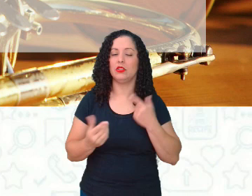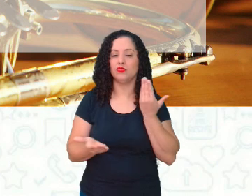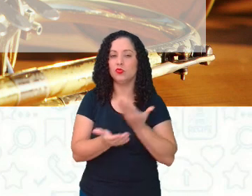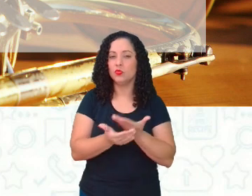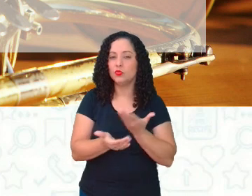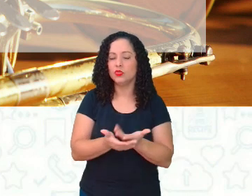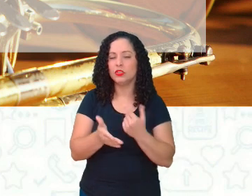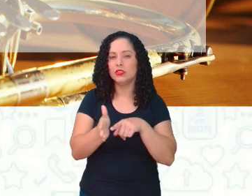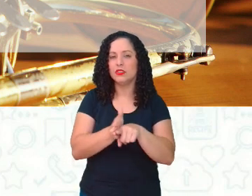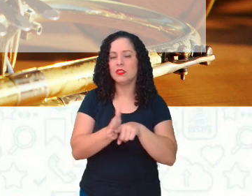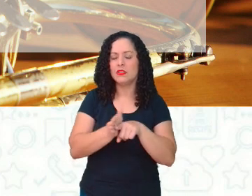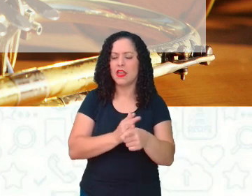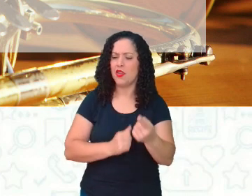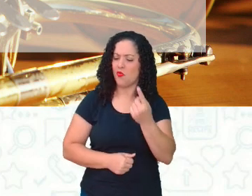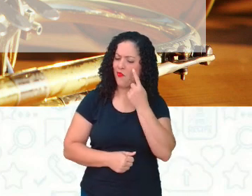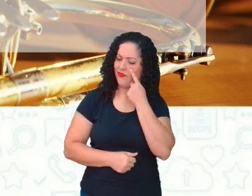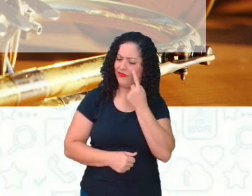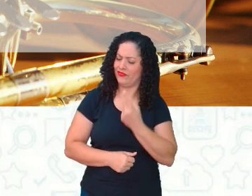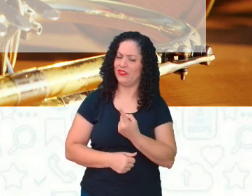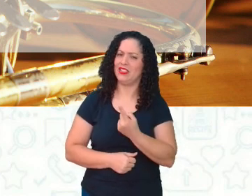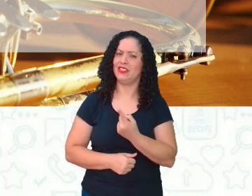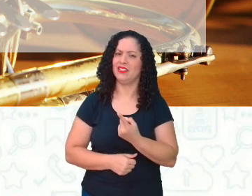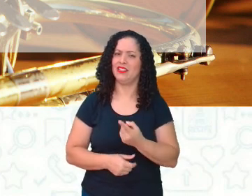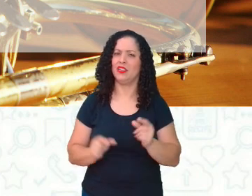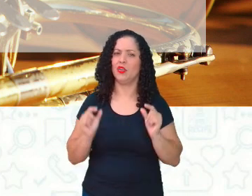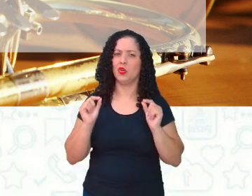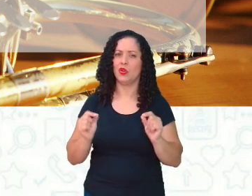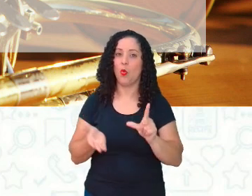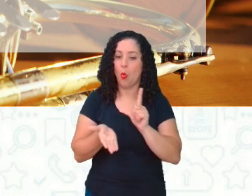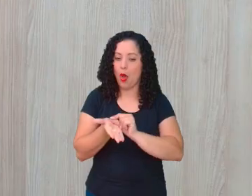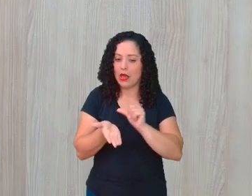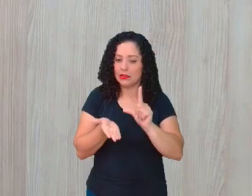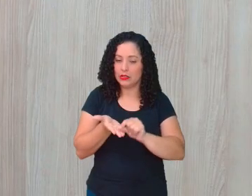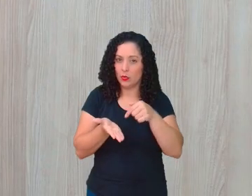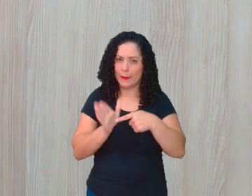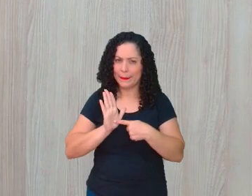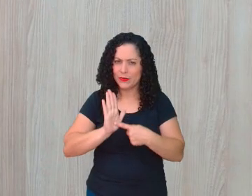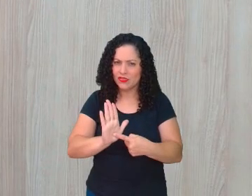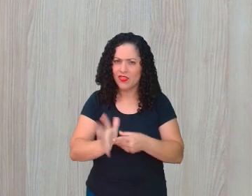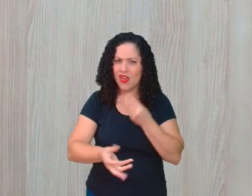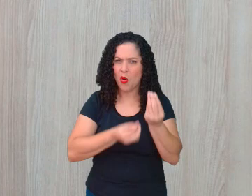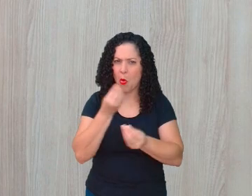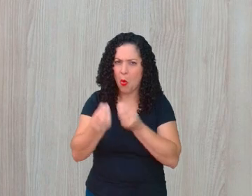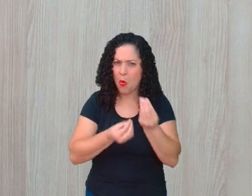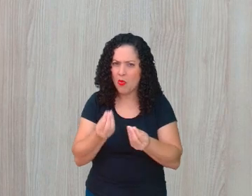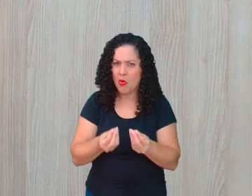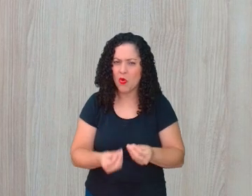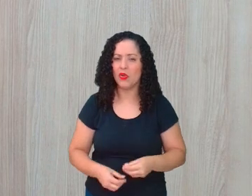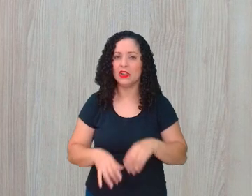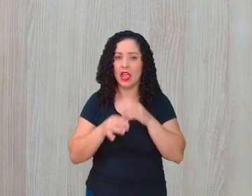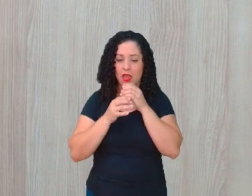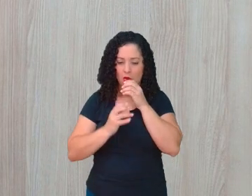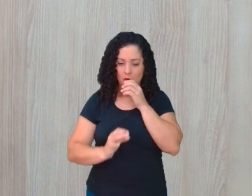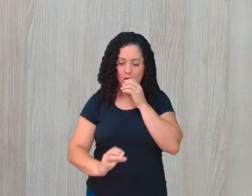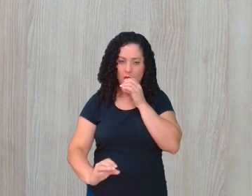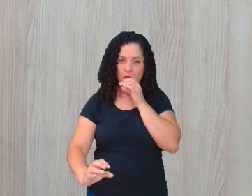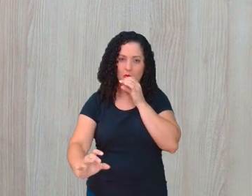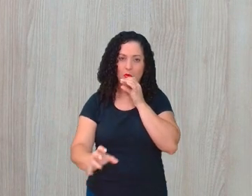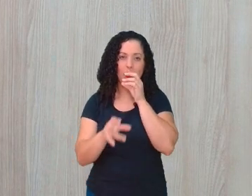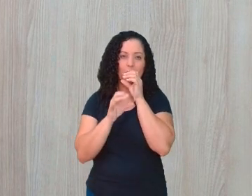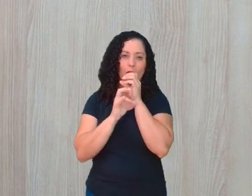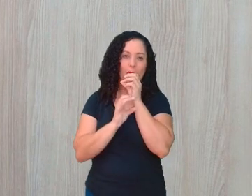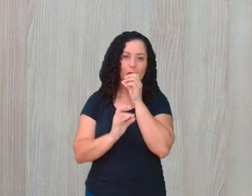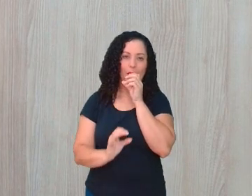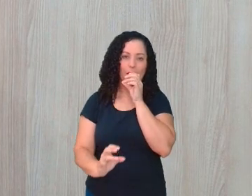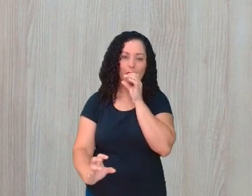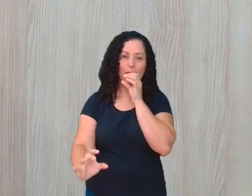né, eu me deparei com um artigo que falava sobre isso. Como assim, o saxofone? É porque no passado eles